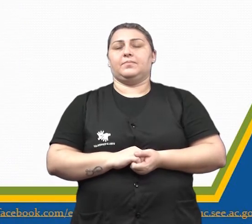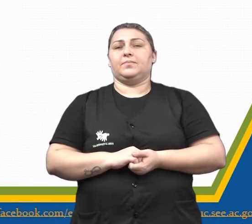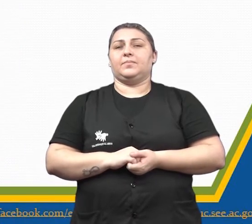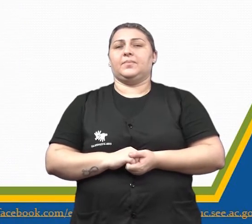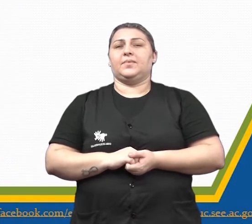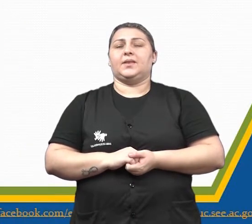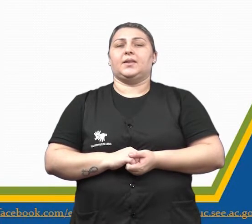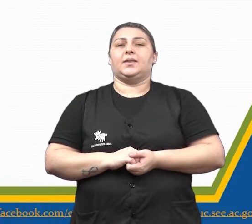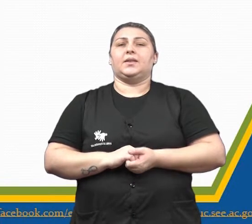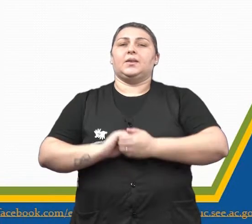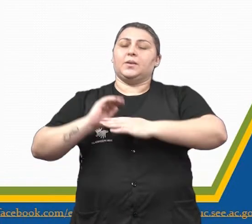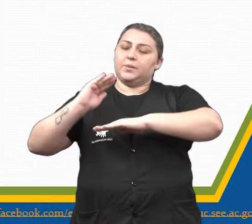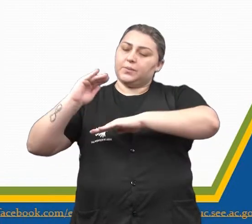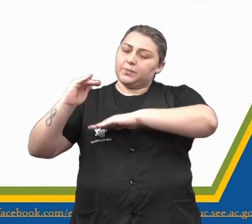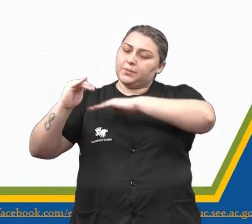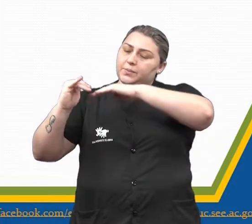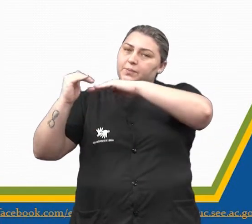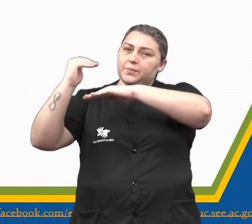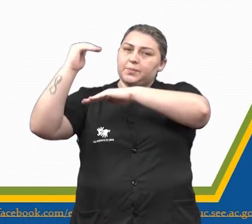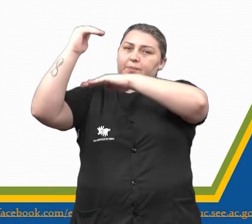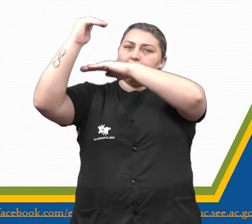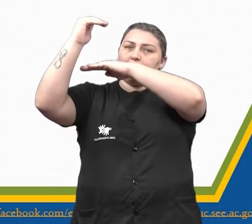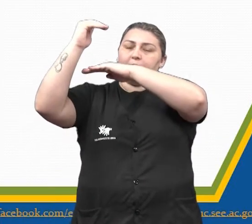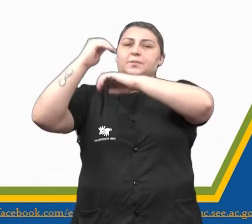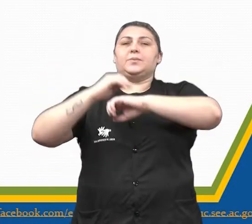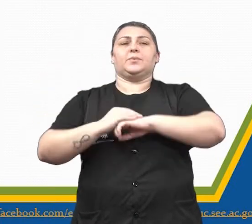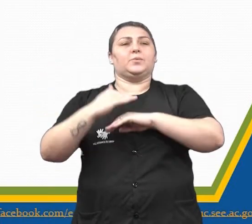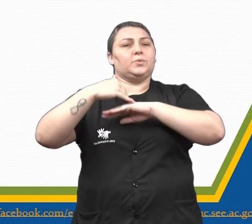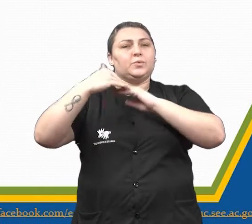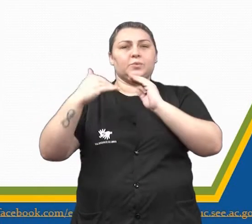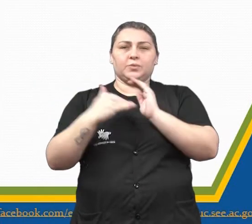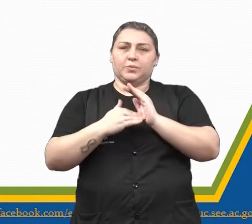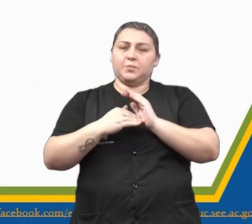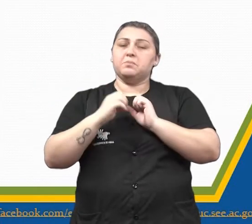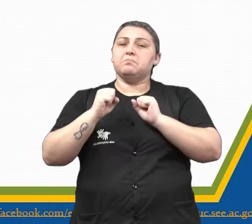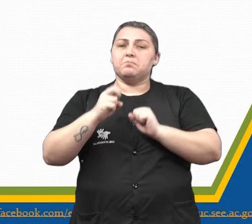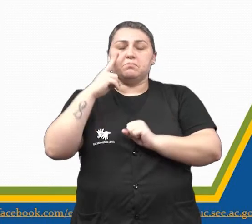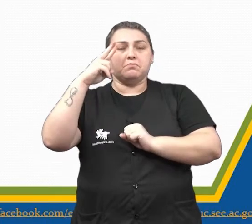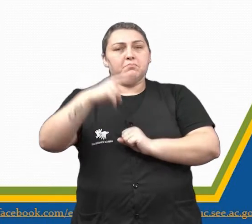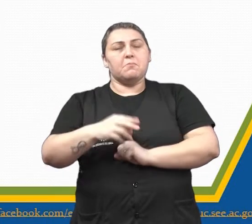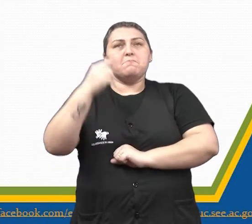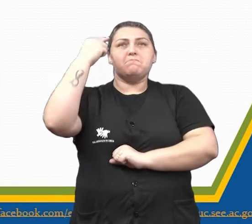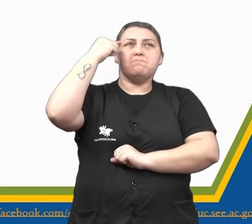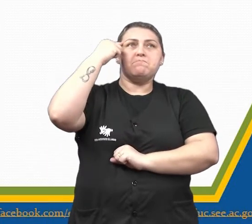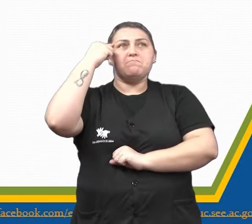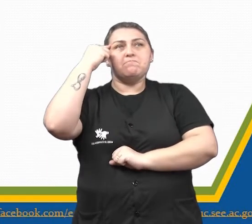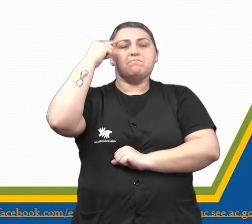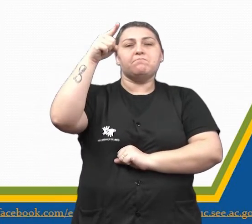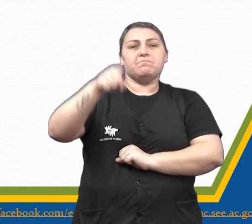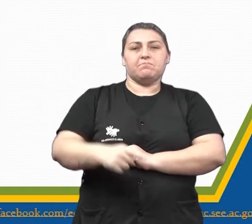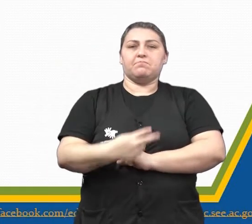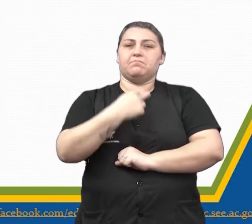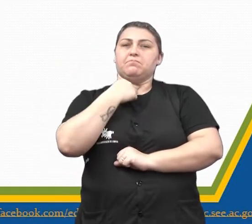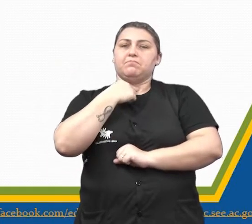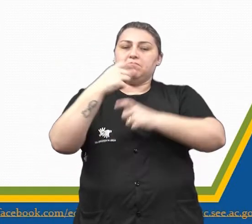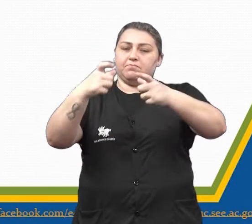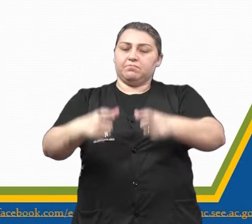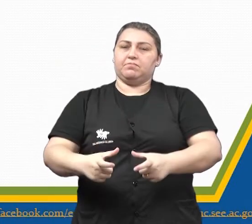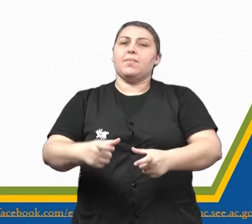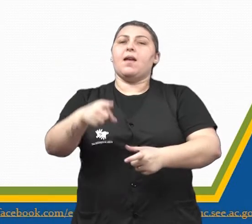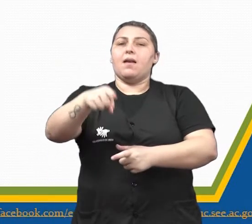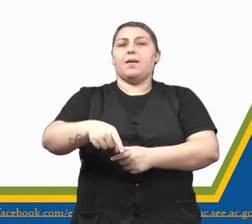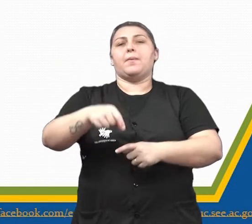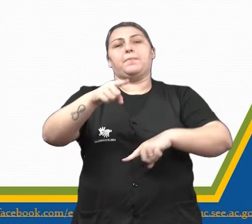E no decorrer da humanidade, né? Tudo que você possa ver e imaginar ocupa um lugar no espaço. Então,